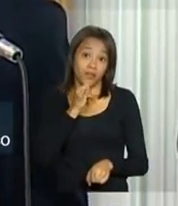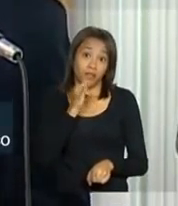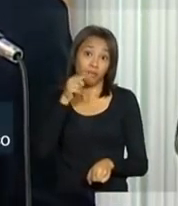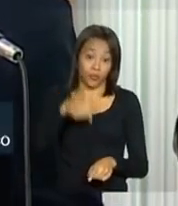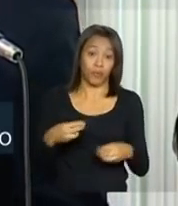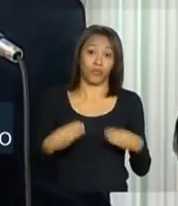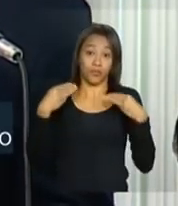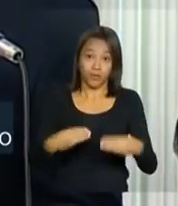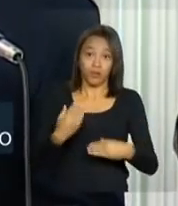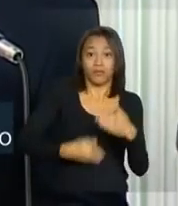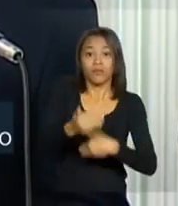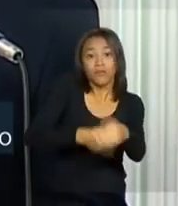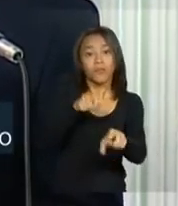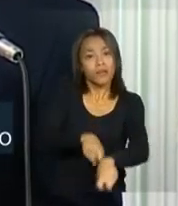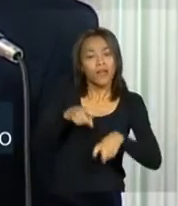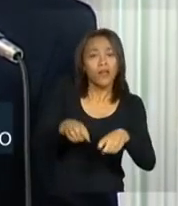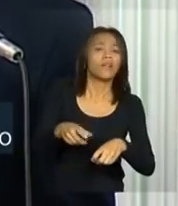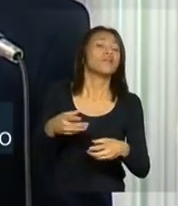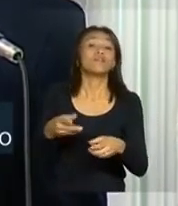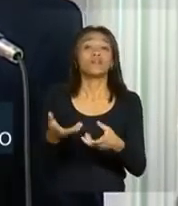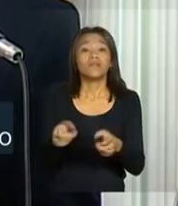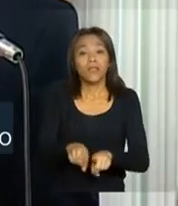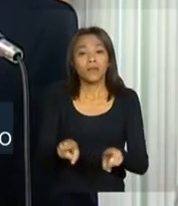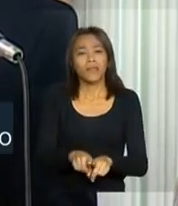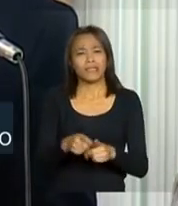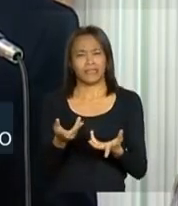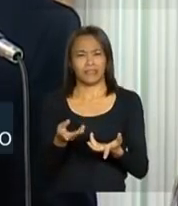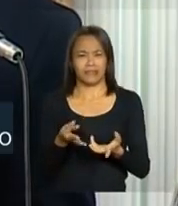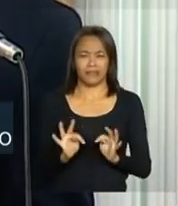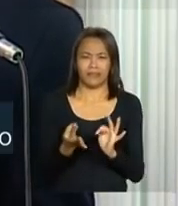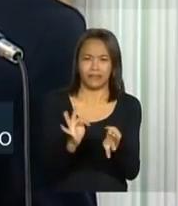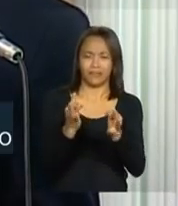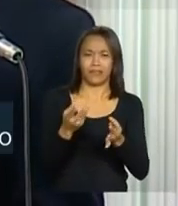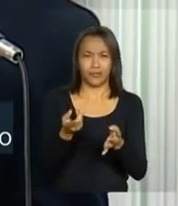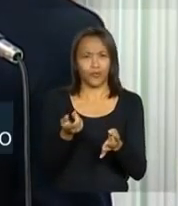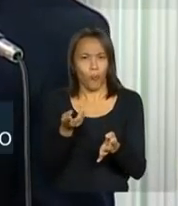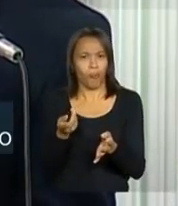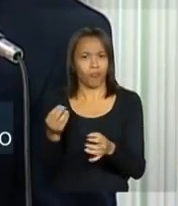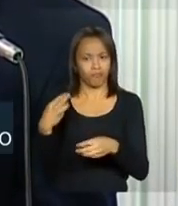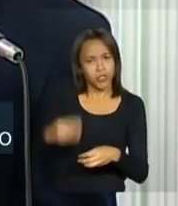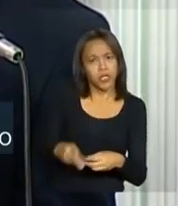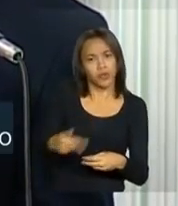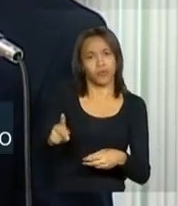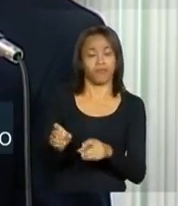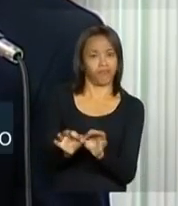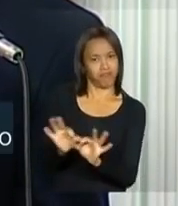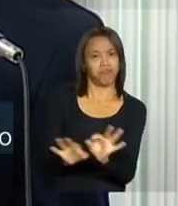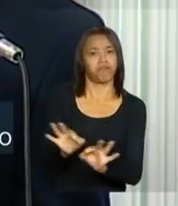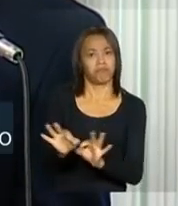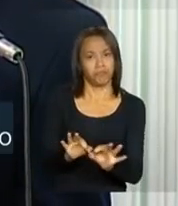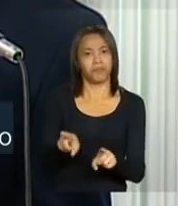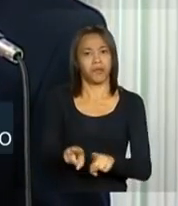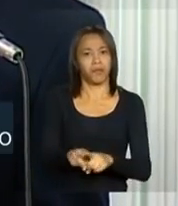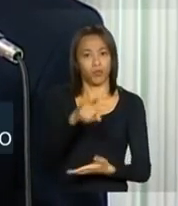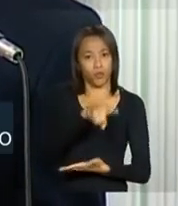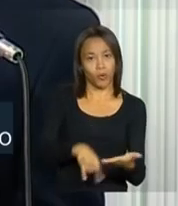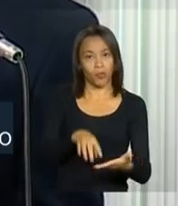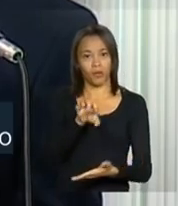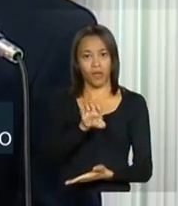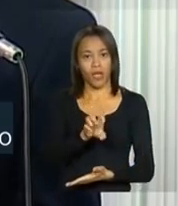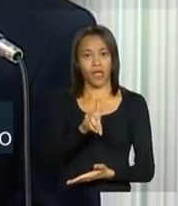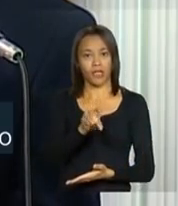Agrário, o próprio Ministério de Ciência e Tecnologia, com os seus projetos e os seus editais. A 4ª